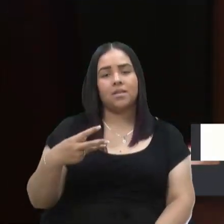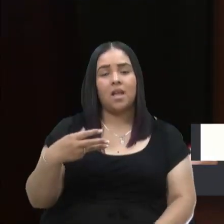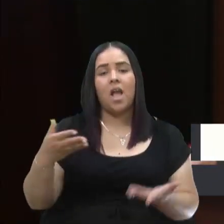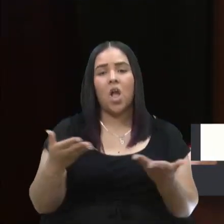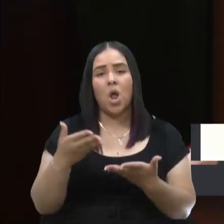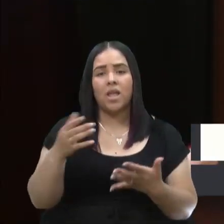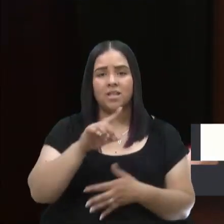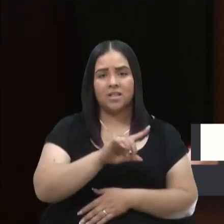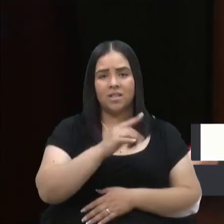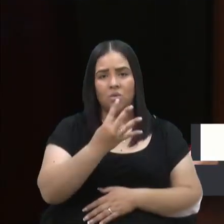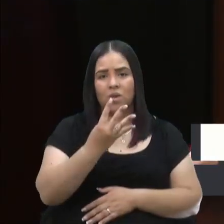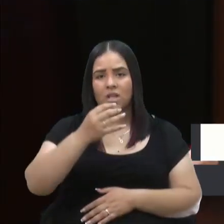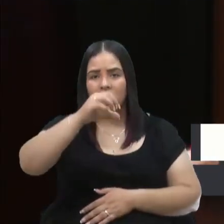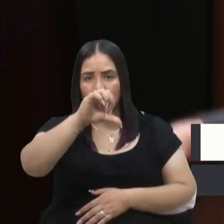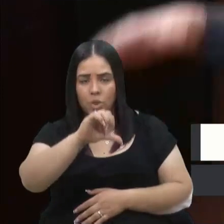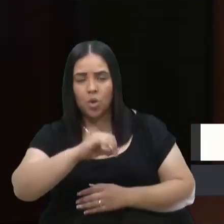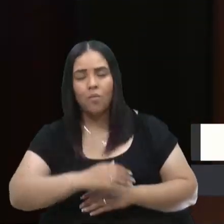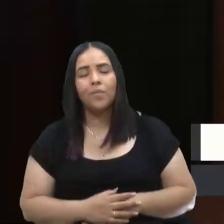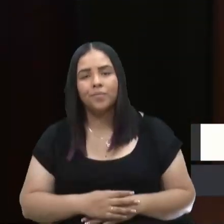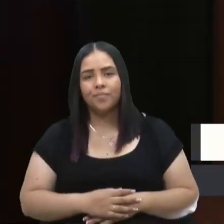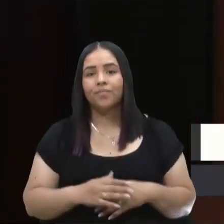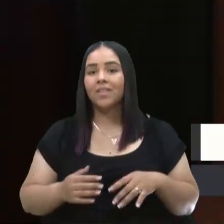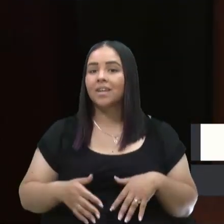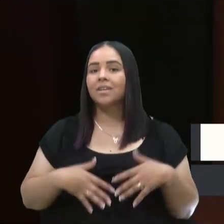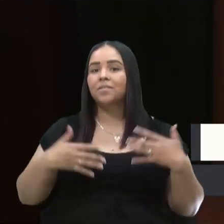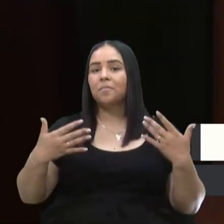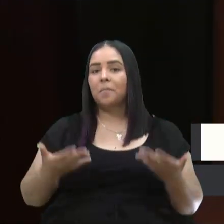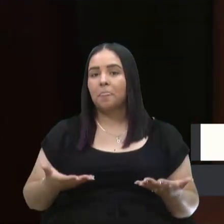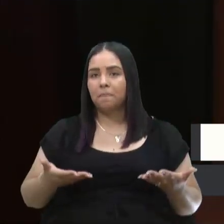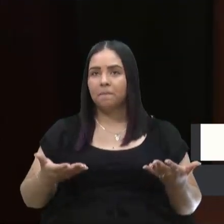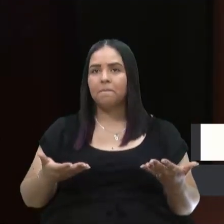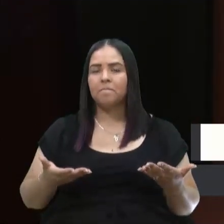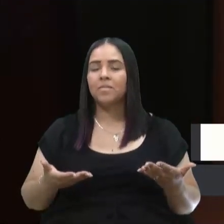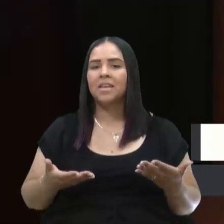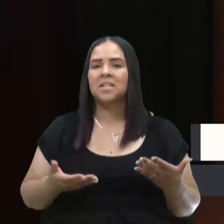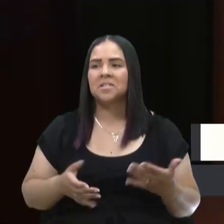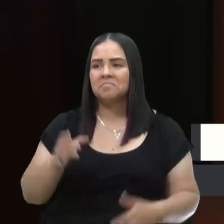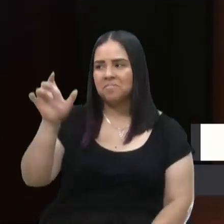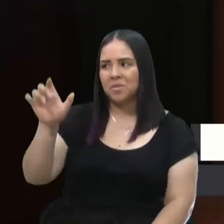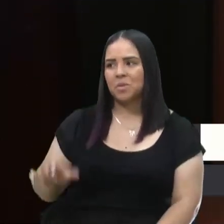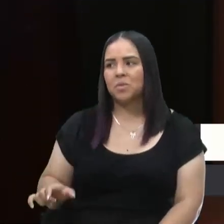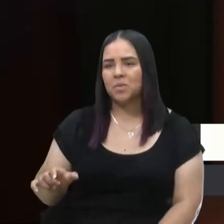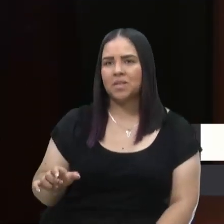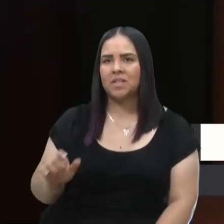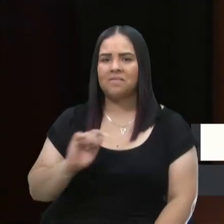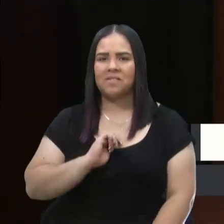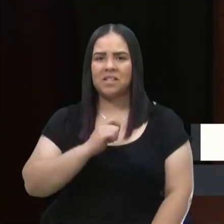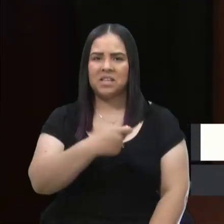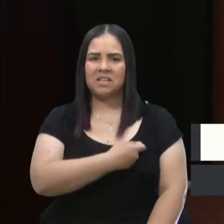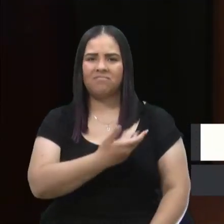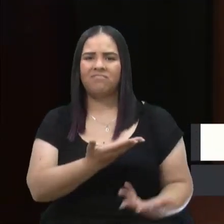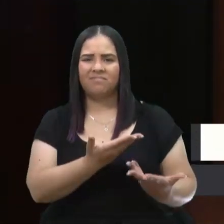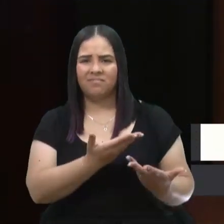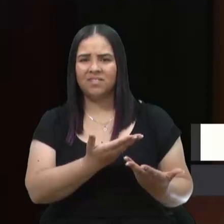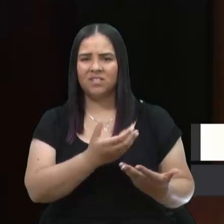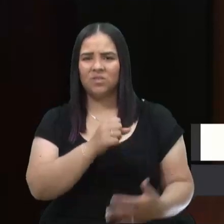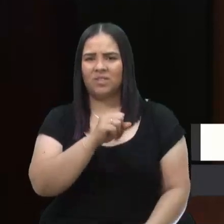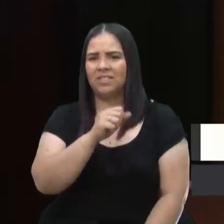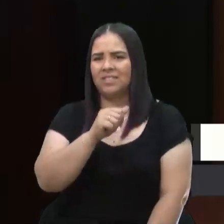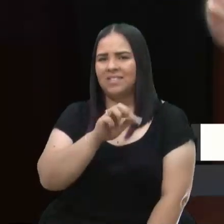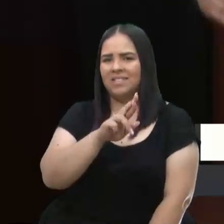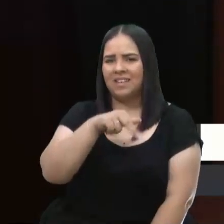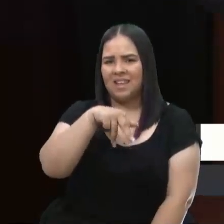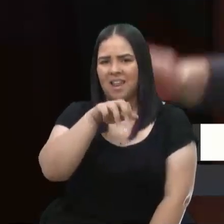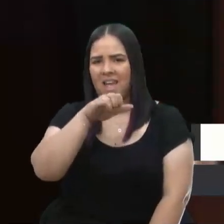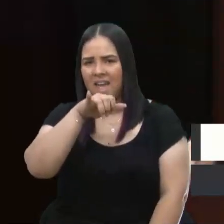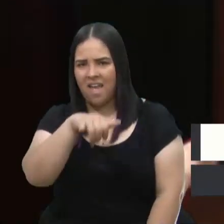são 149. Então, esse cidadão aí, esse fiscalzinho do Sarney, vocês devem lembrar dele,